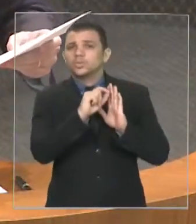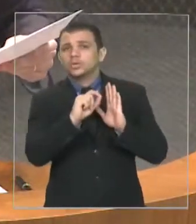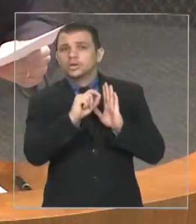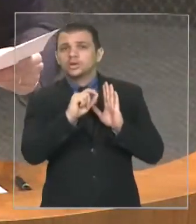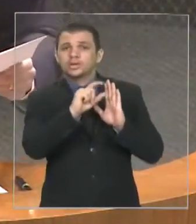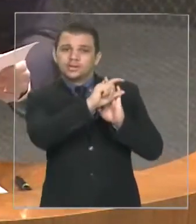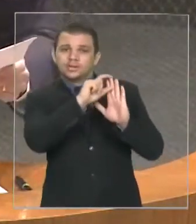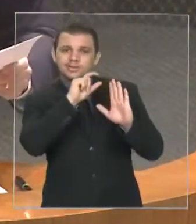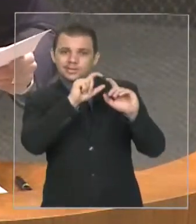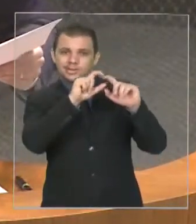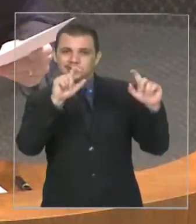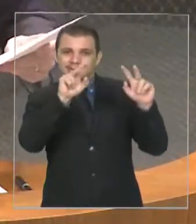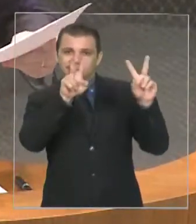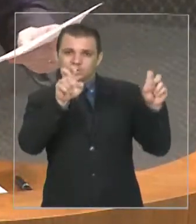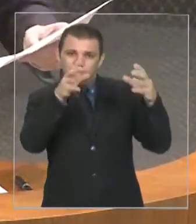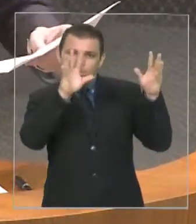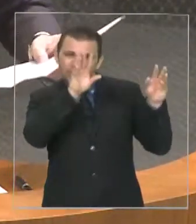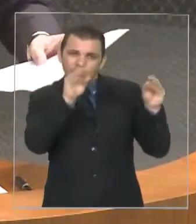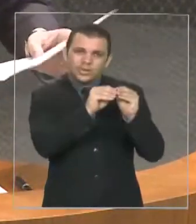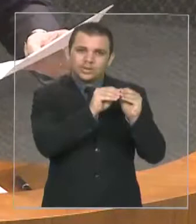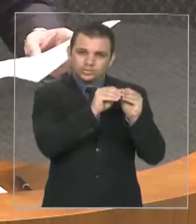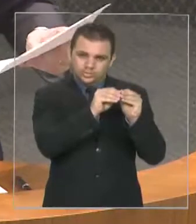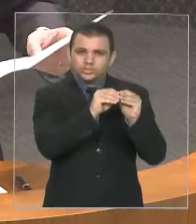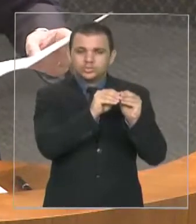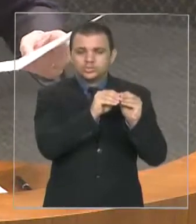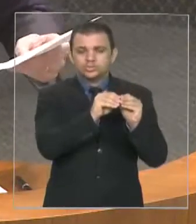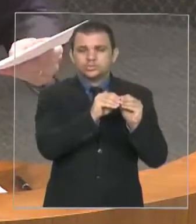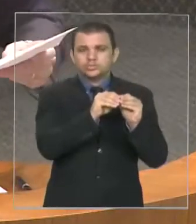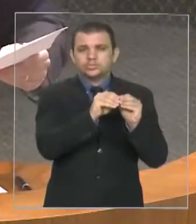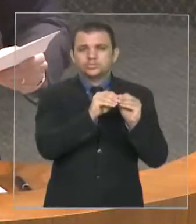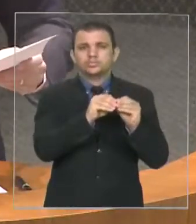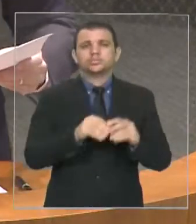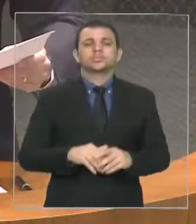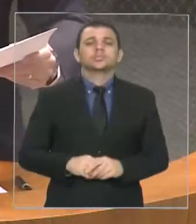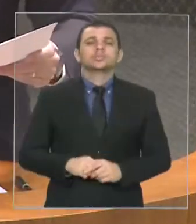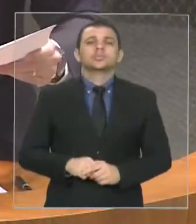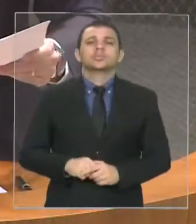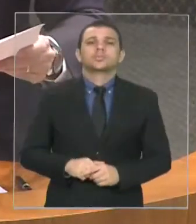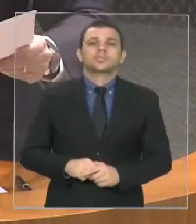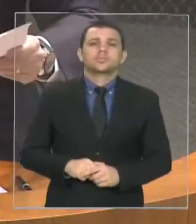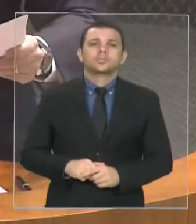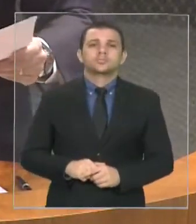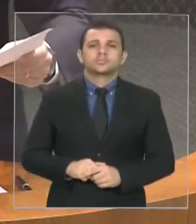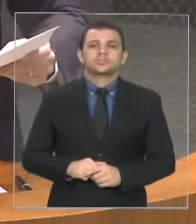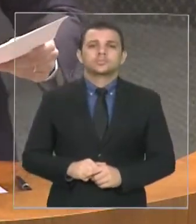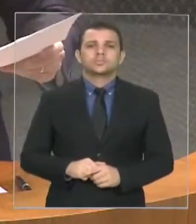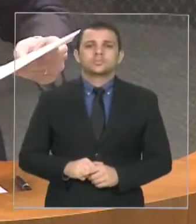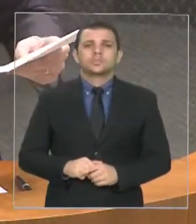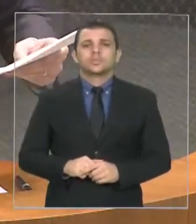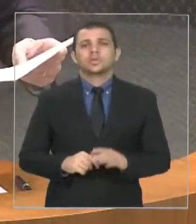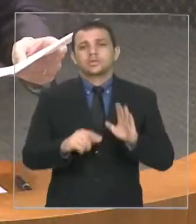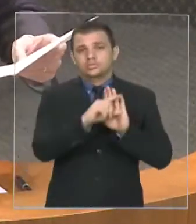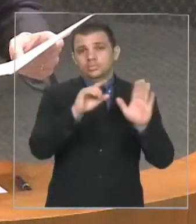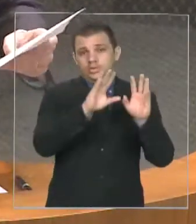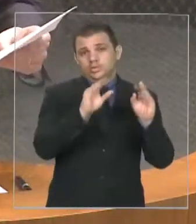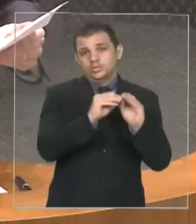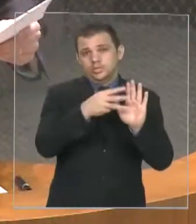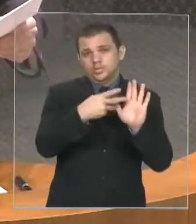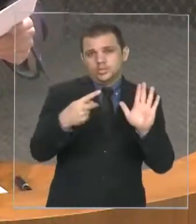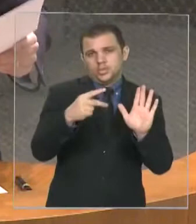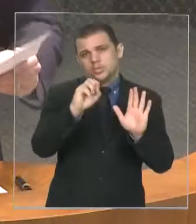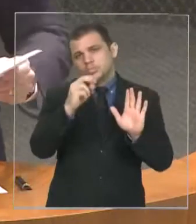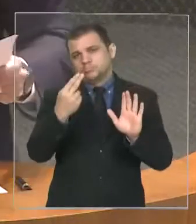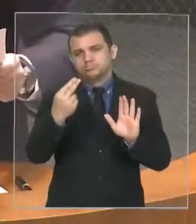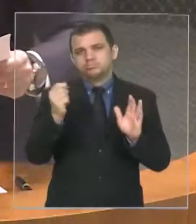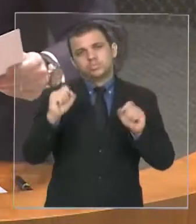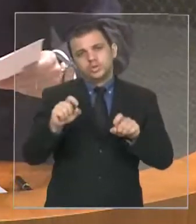é aquele pequeno texto em cima que tenta resumir o que é a medida provisória, ou um projeto de lei e assim por diante.